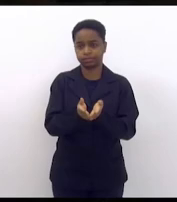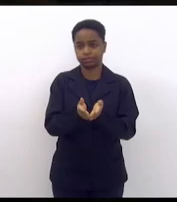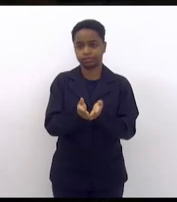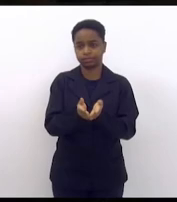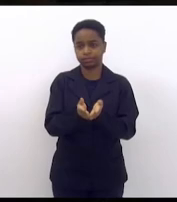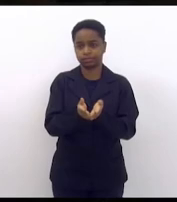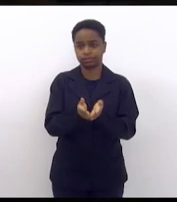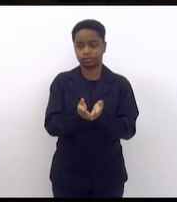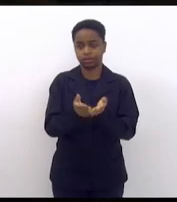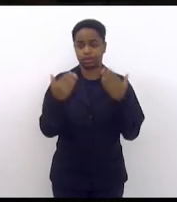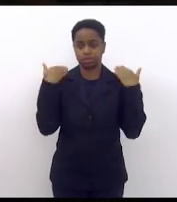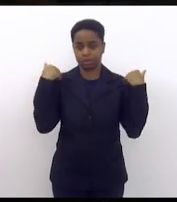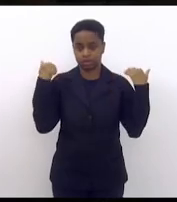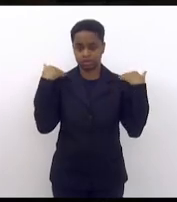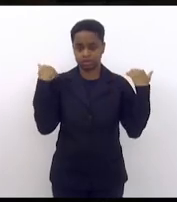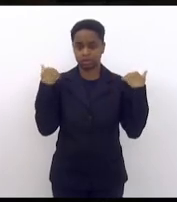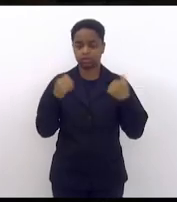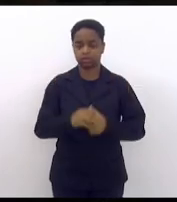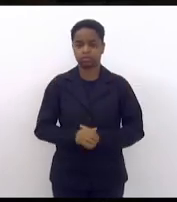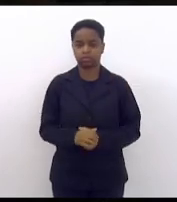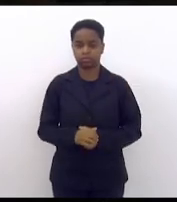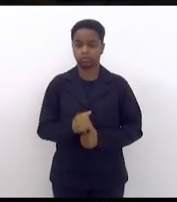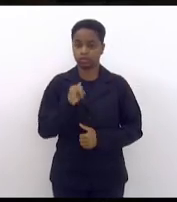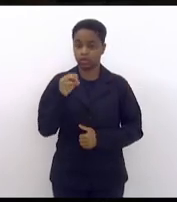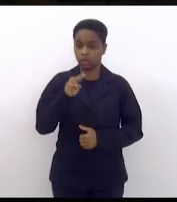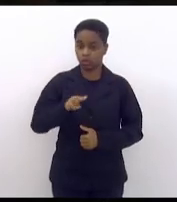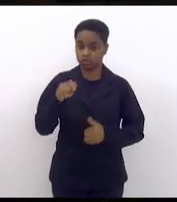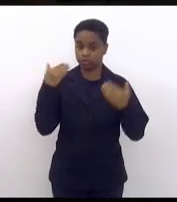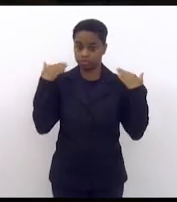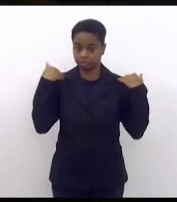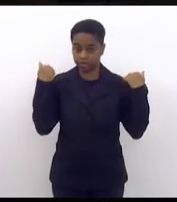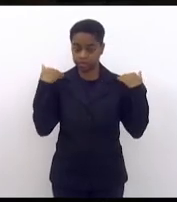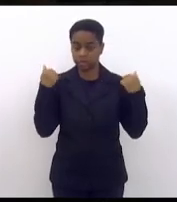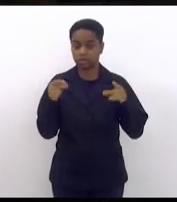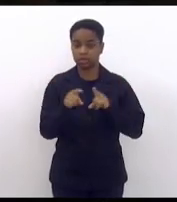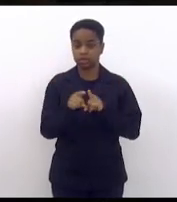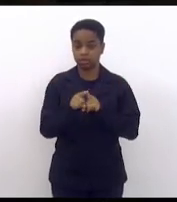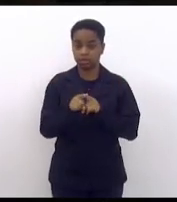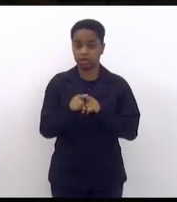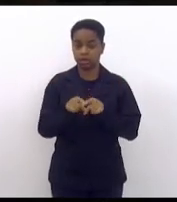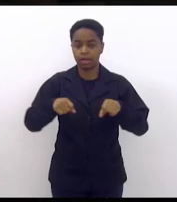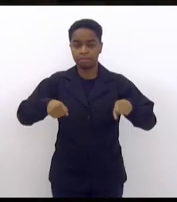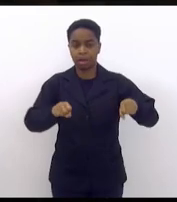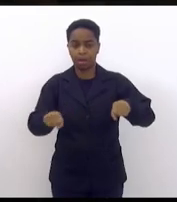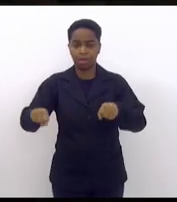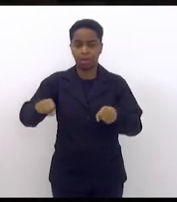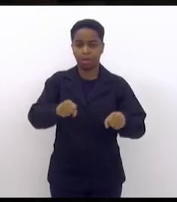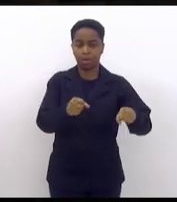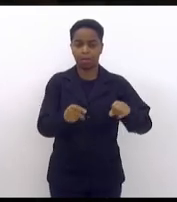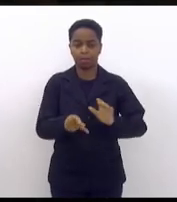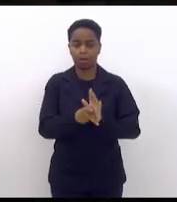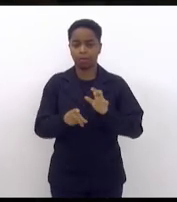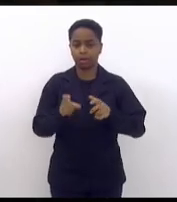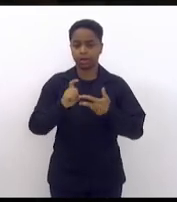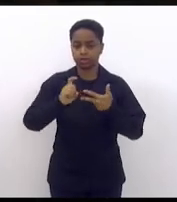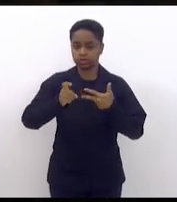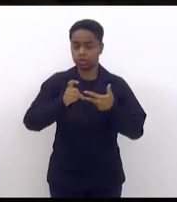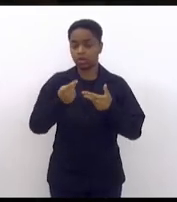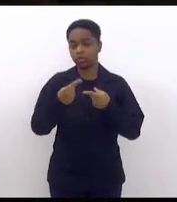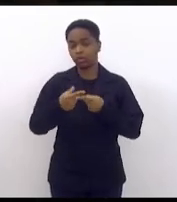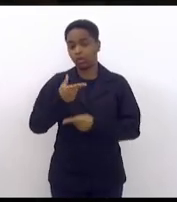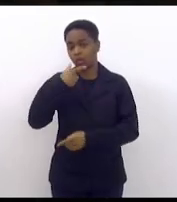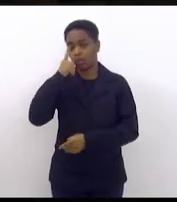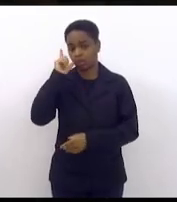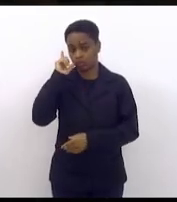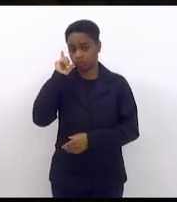de passeio, embarcações de passeio e jatinhos do Executivo. Ontem foi dito aqui,